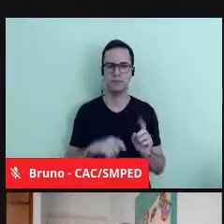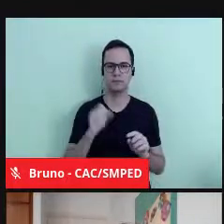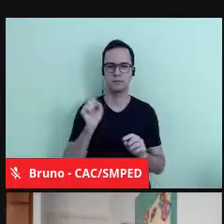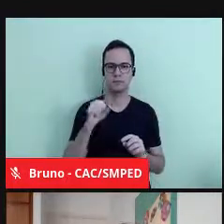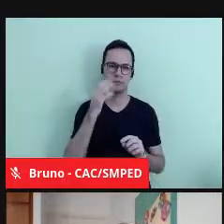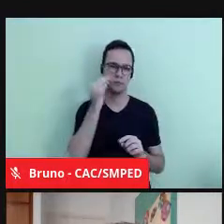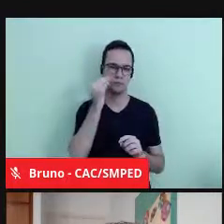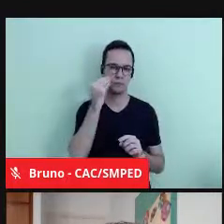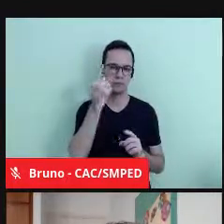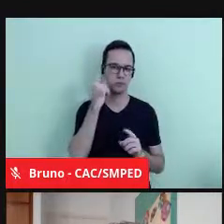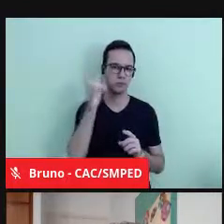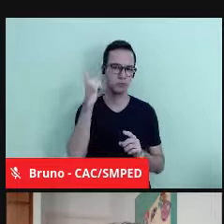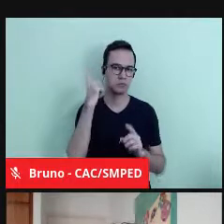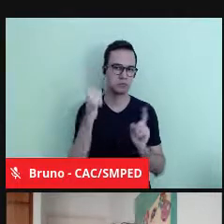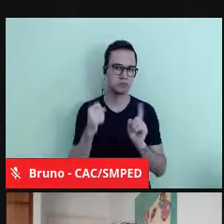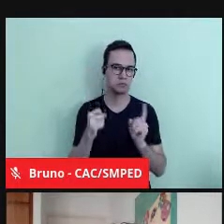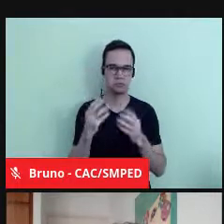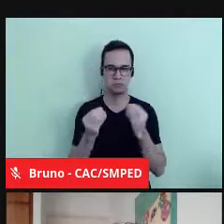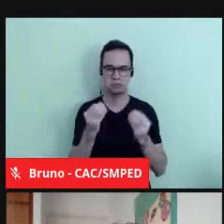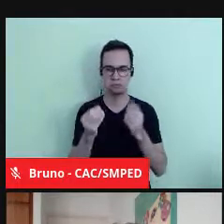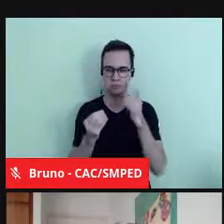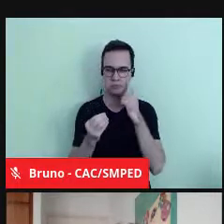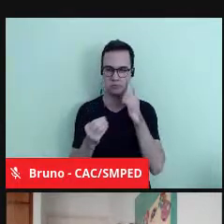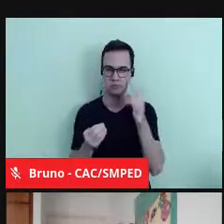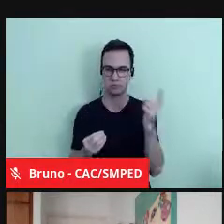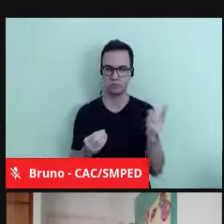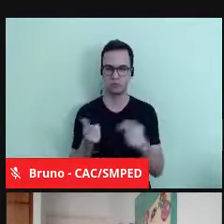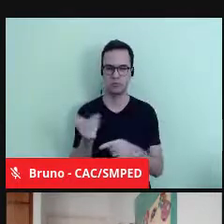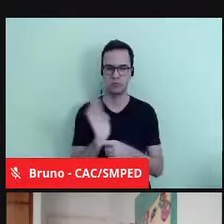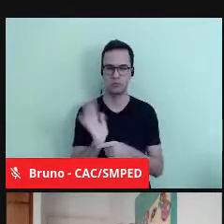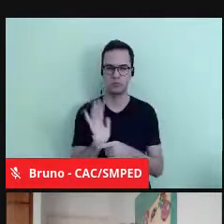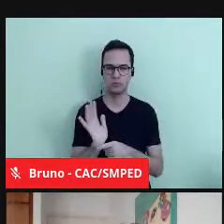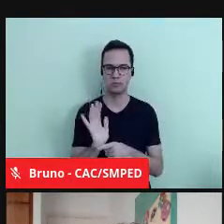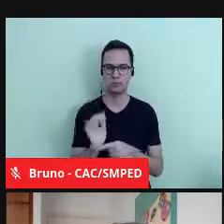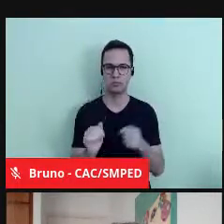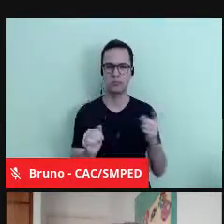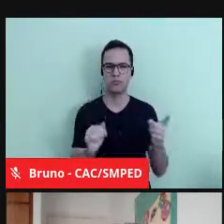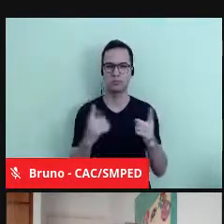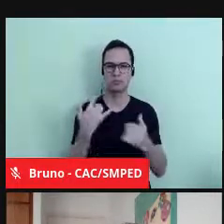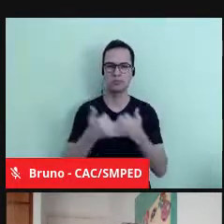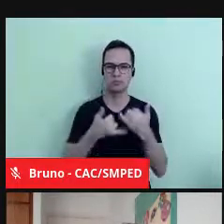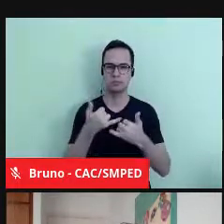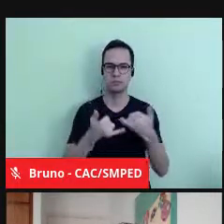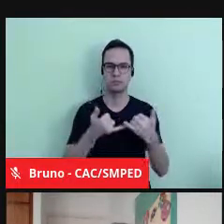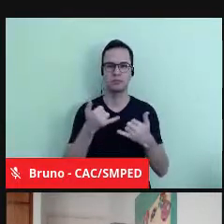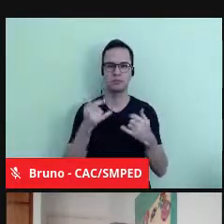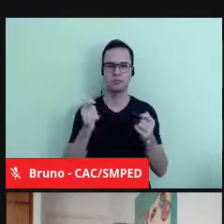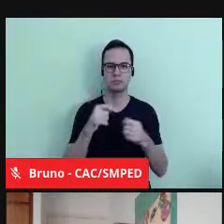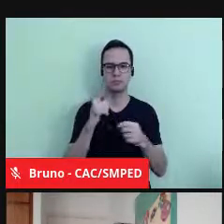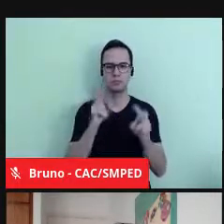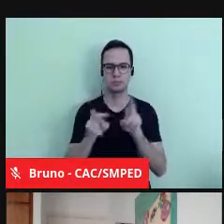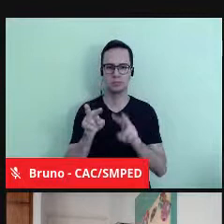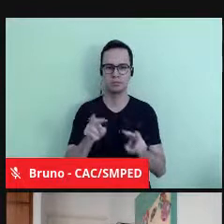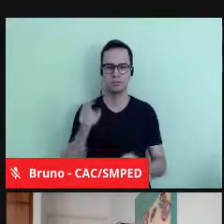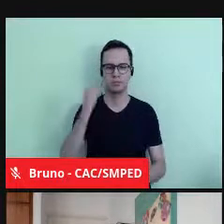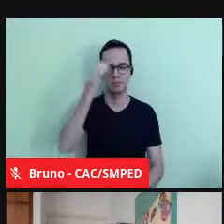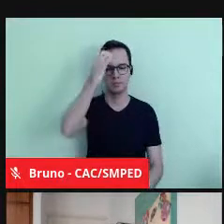vou testar aqui. Então, esse aqui um videozinho do jogo Paisagens Lusófonas em Funcionamento.